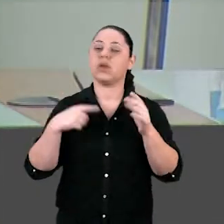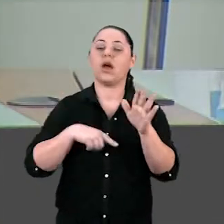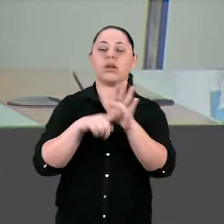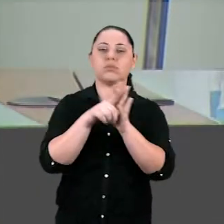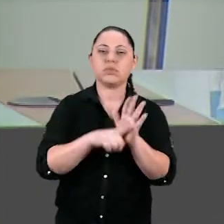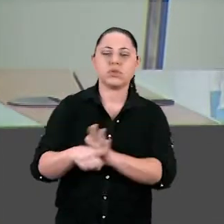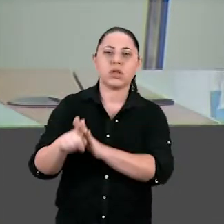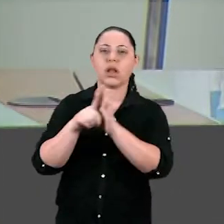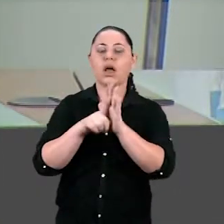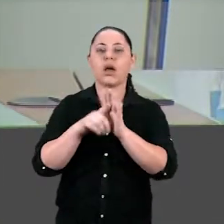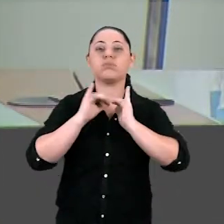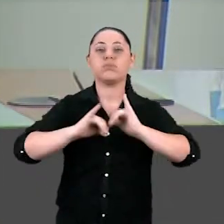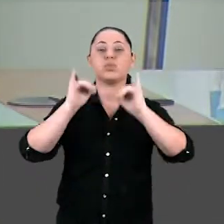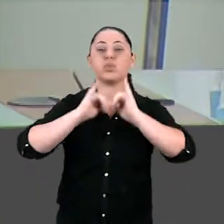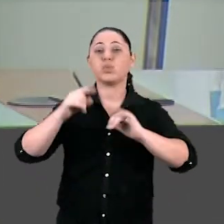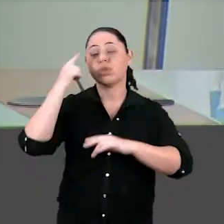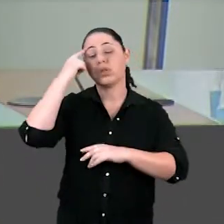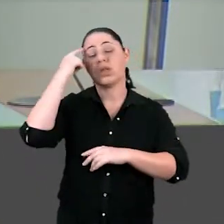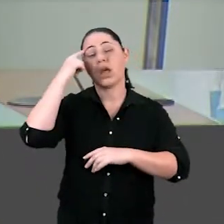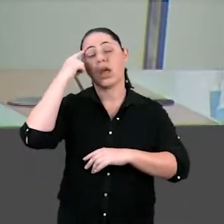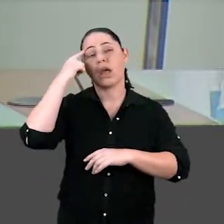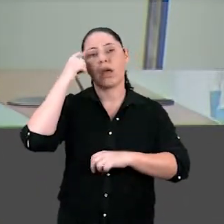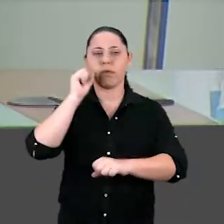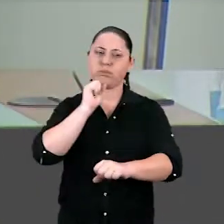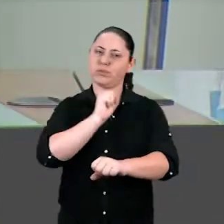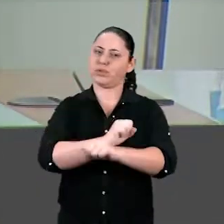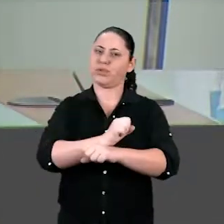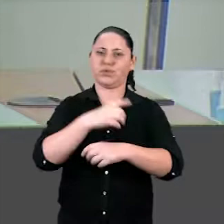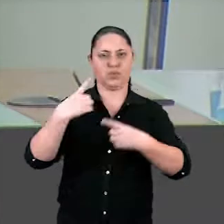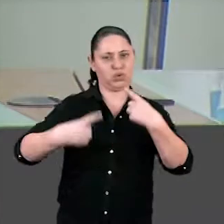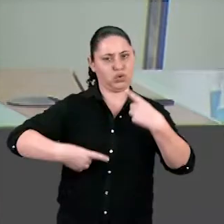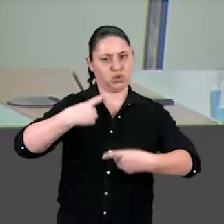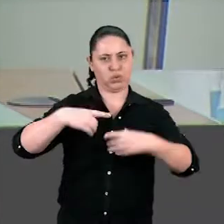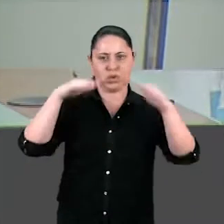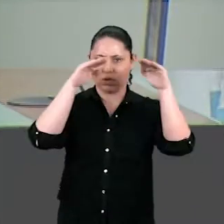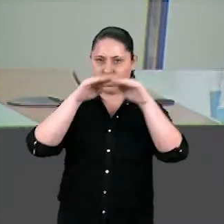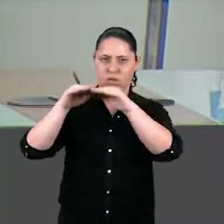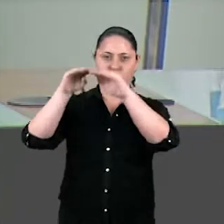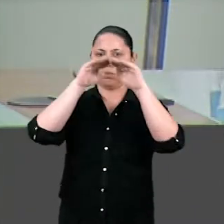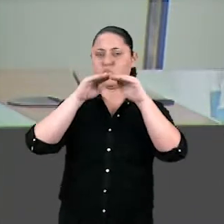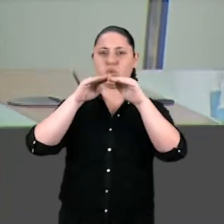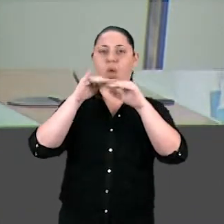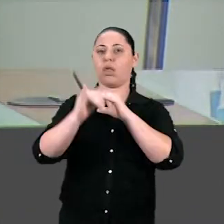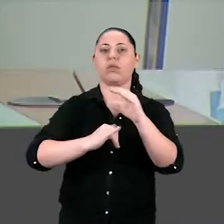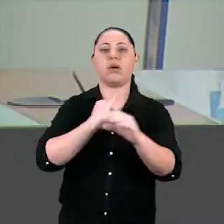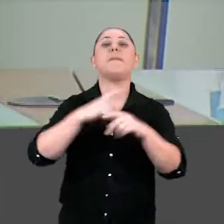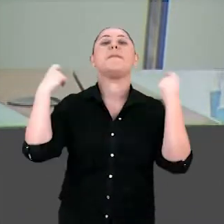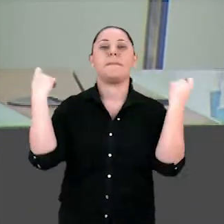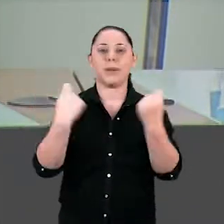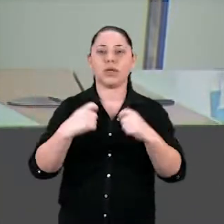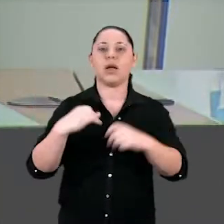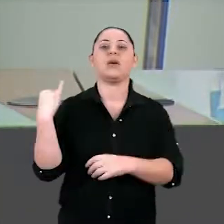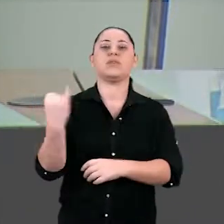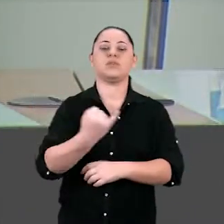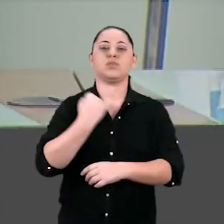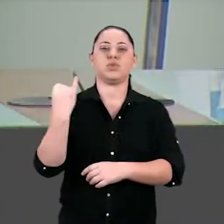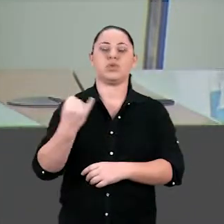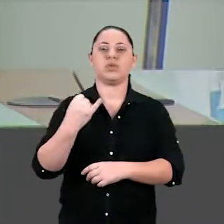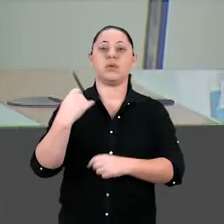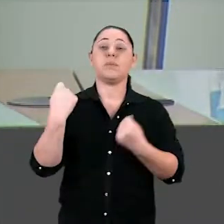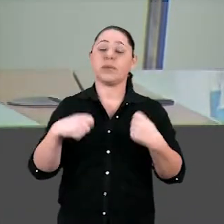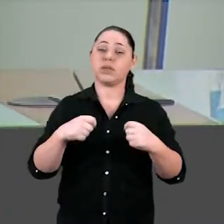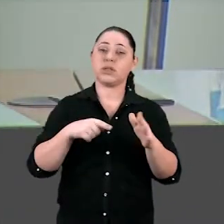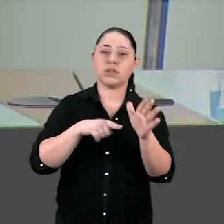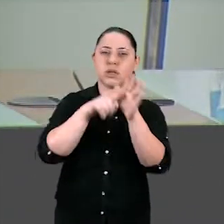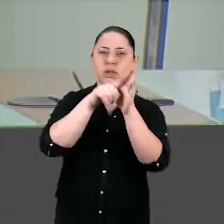tecnológicos de divulgação de ideias. É impossível discutir democracia sem internet. É impossível discutir democracia sem